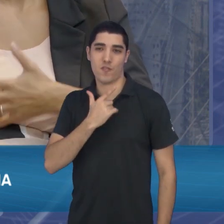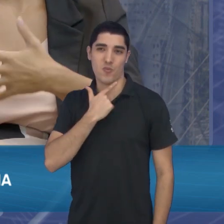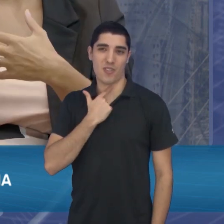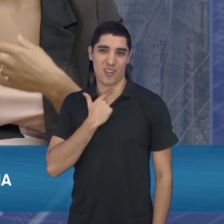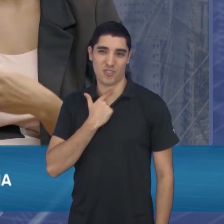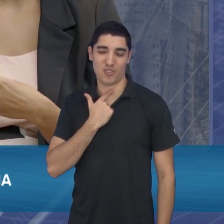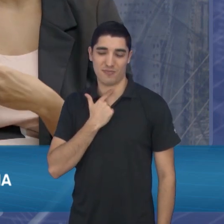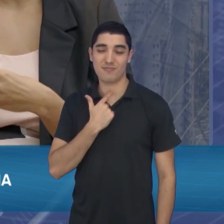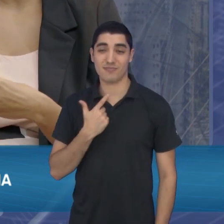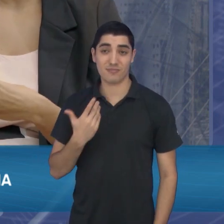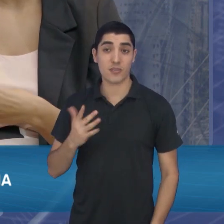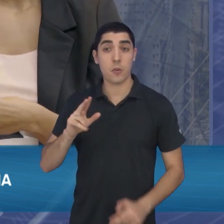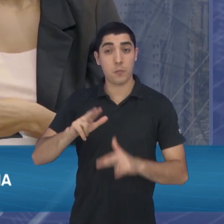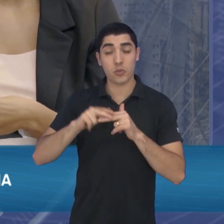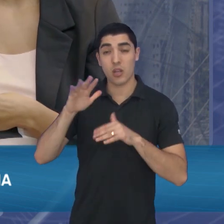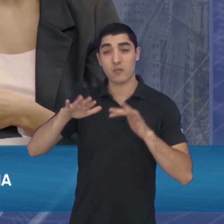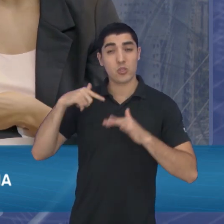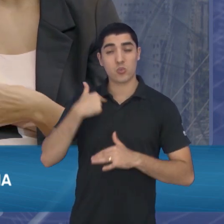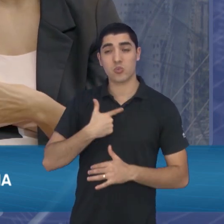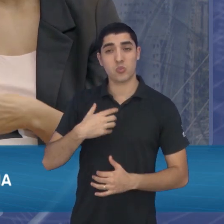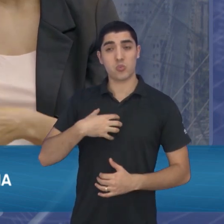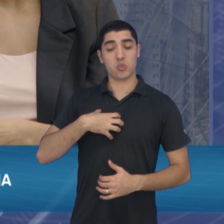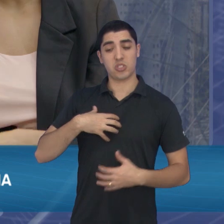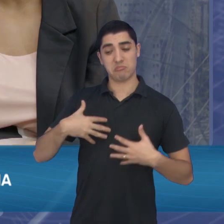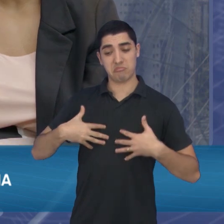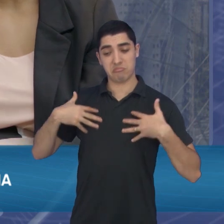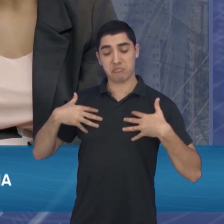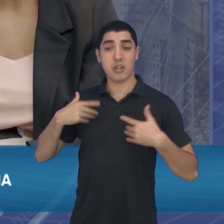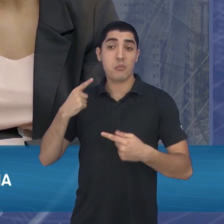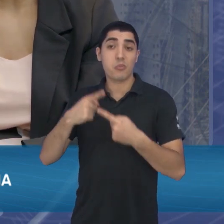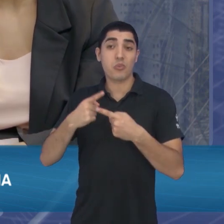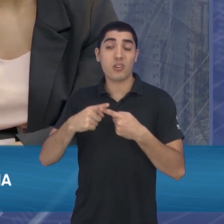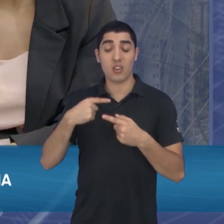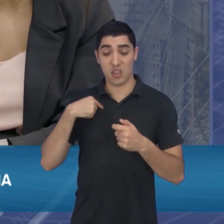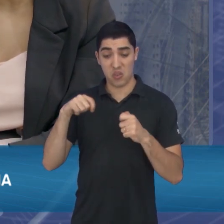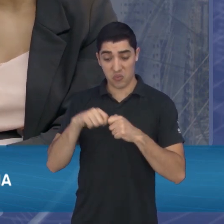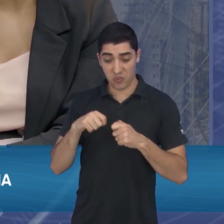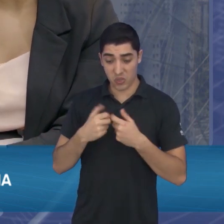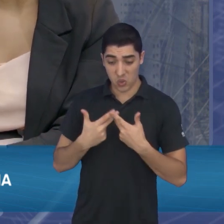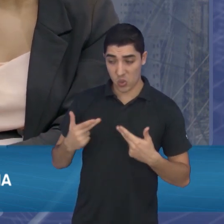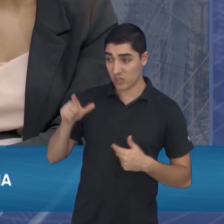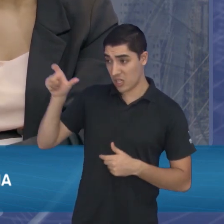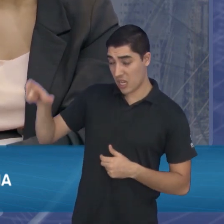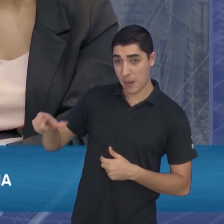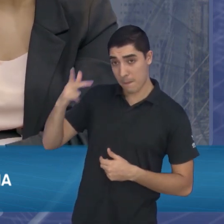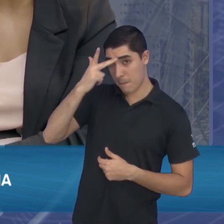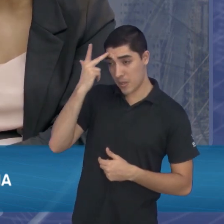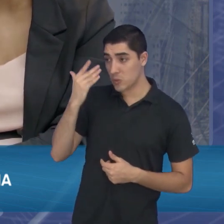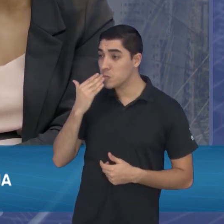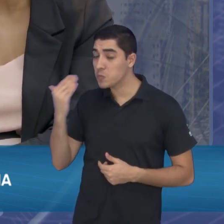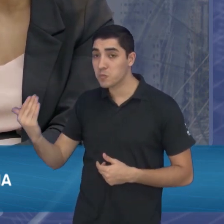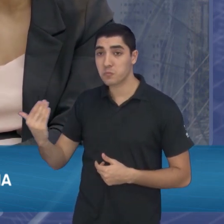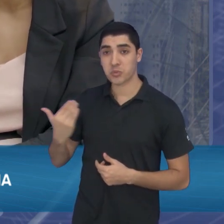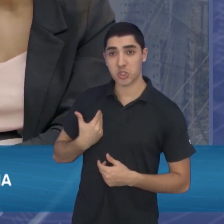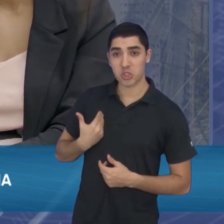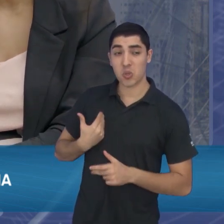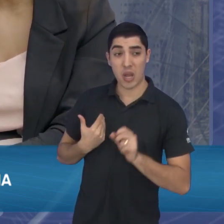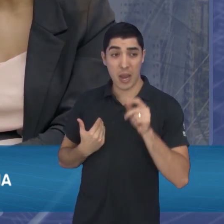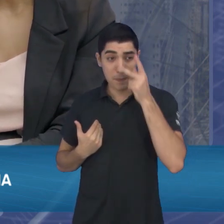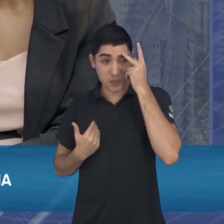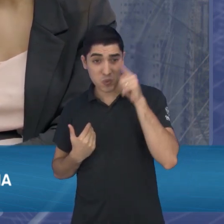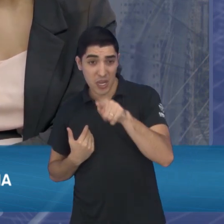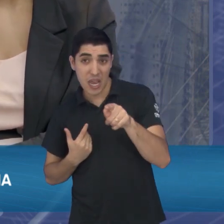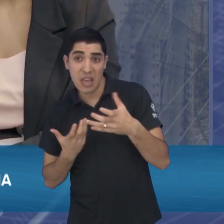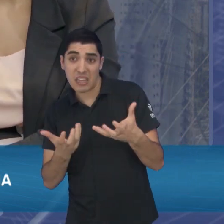útil ou com a autoestima boa porque a gente está fazendo algo que alguém disse ou que eu acho que as pessoas esperam de mim.